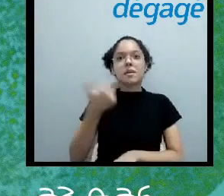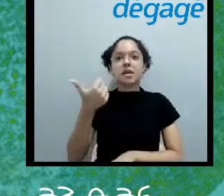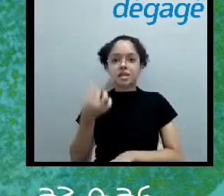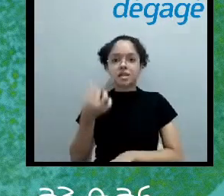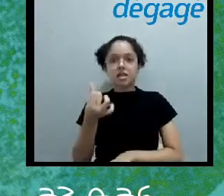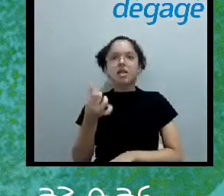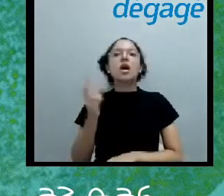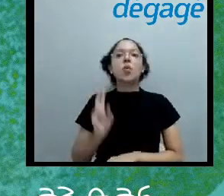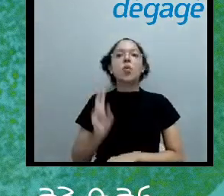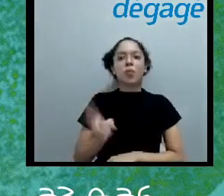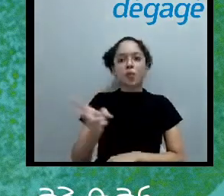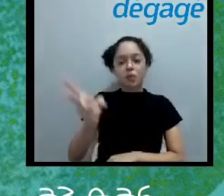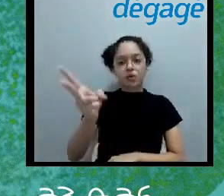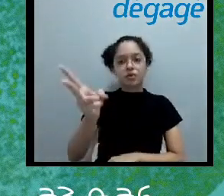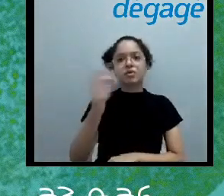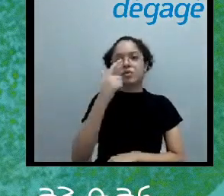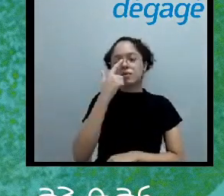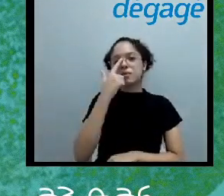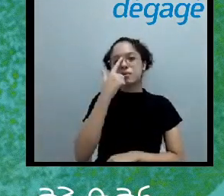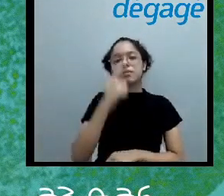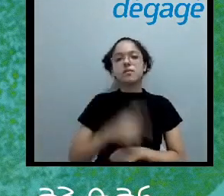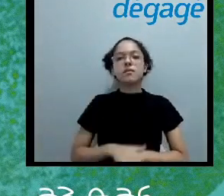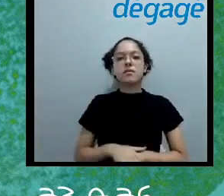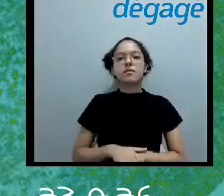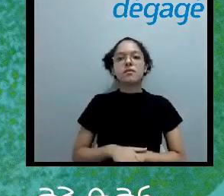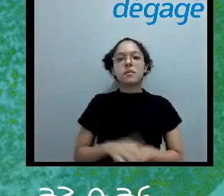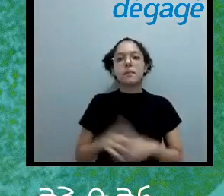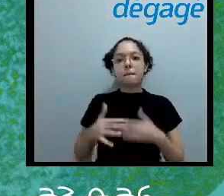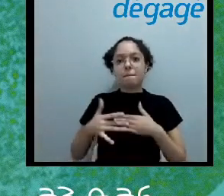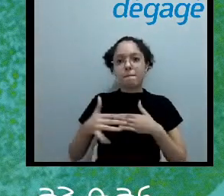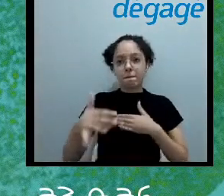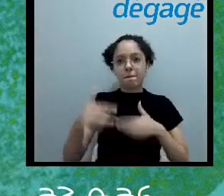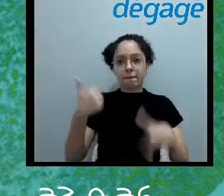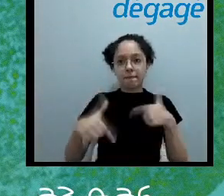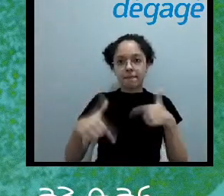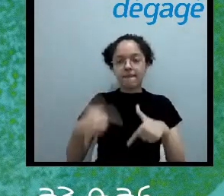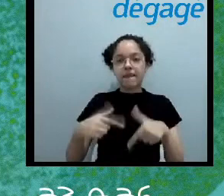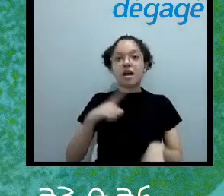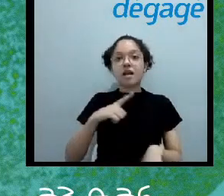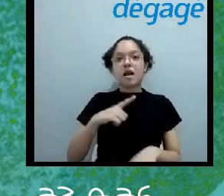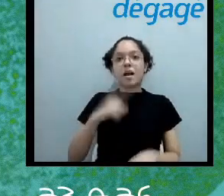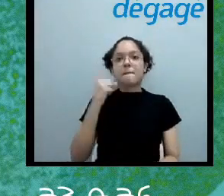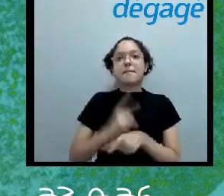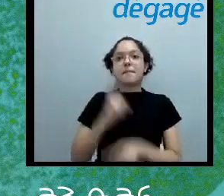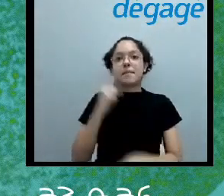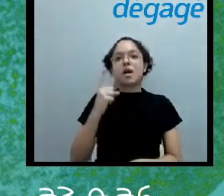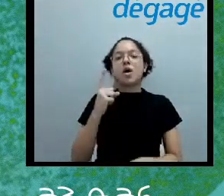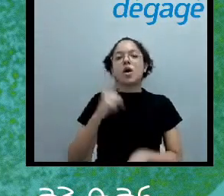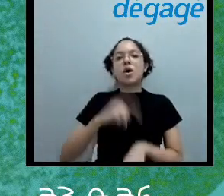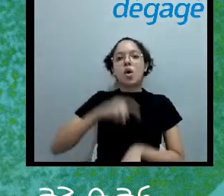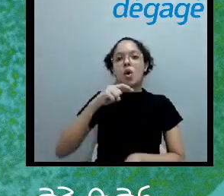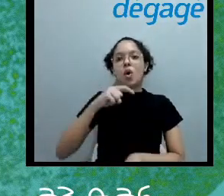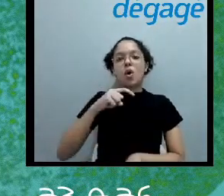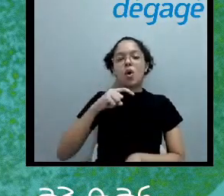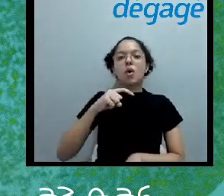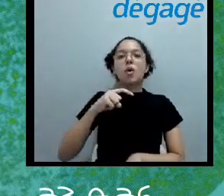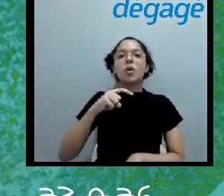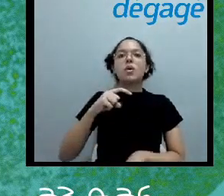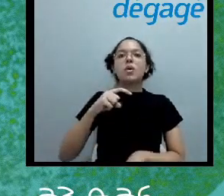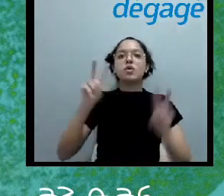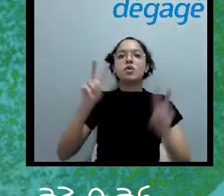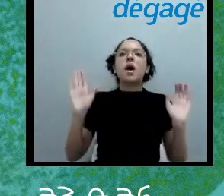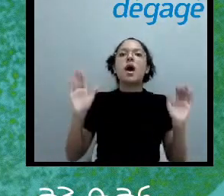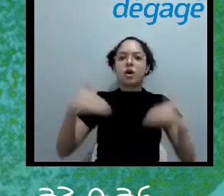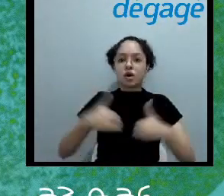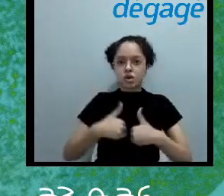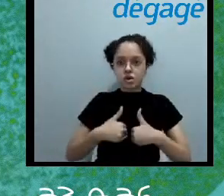estávamos realizando em 2015. E teve o primeiro encontro com o autismo circulando lá na Unirio, organizado também pelos